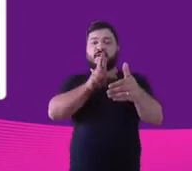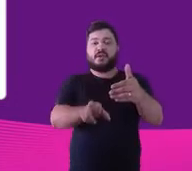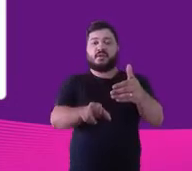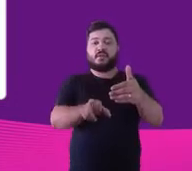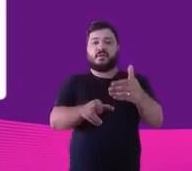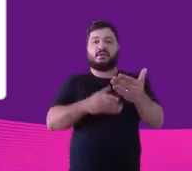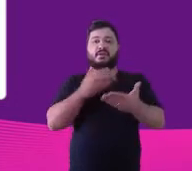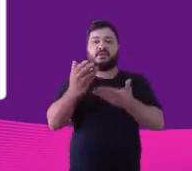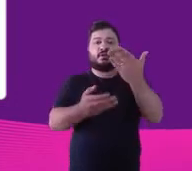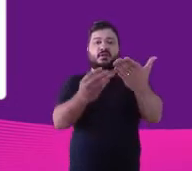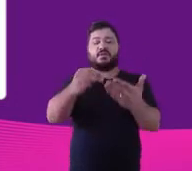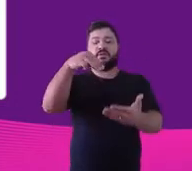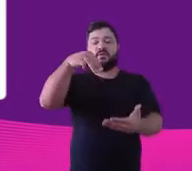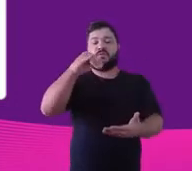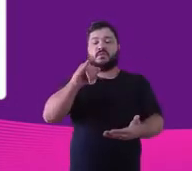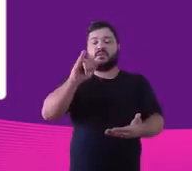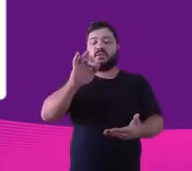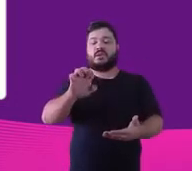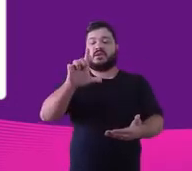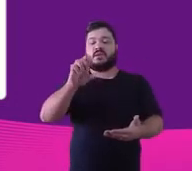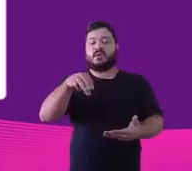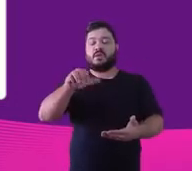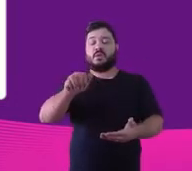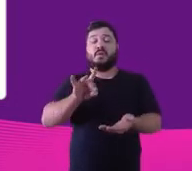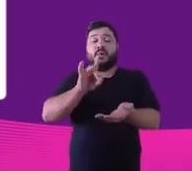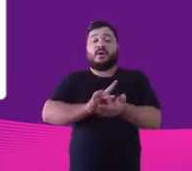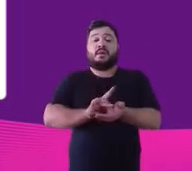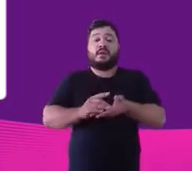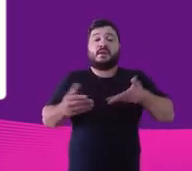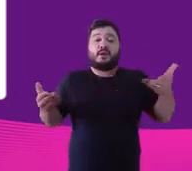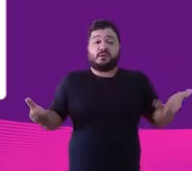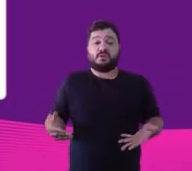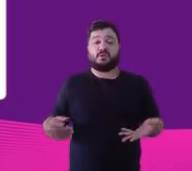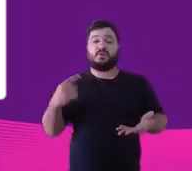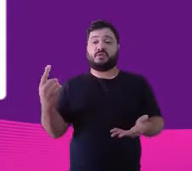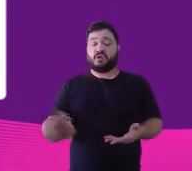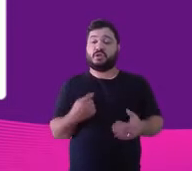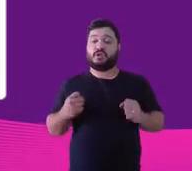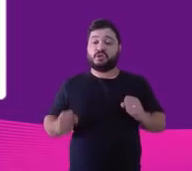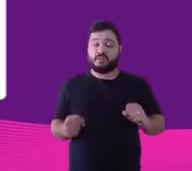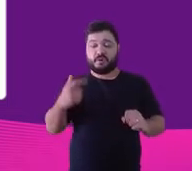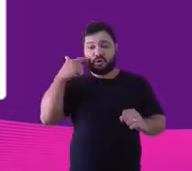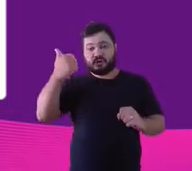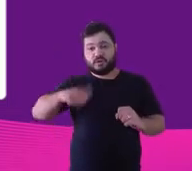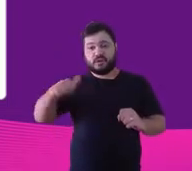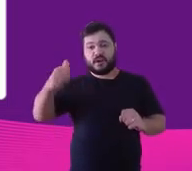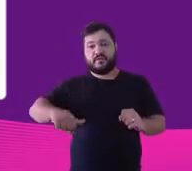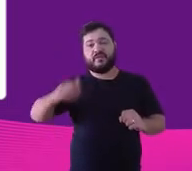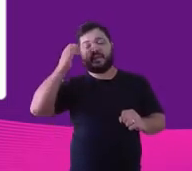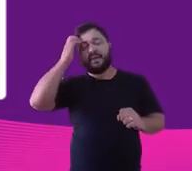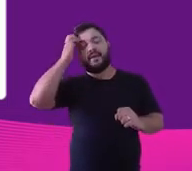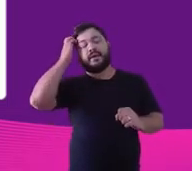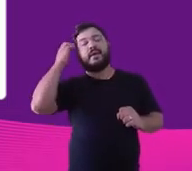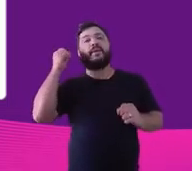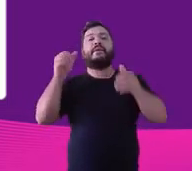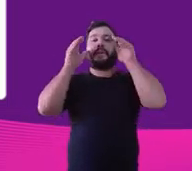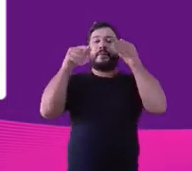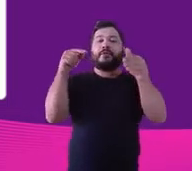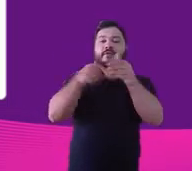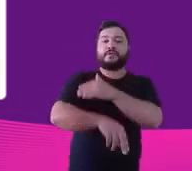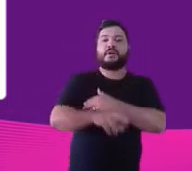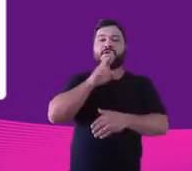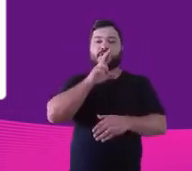no tratamento EA lume a engrossar é o rosto a gente avaliar é profundidade